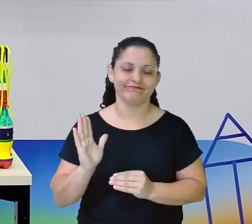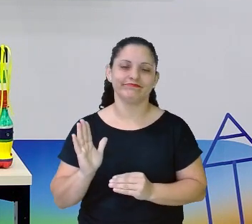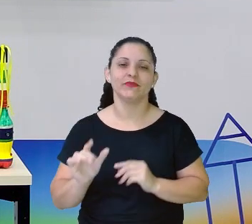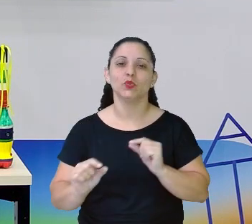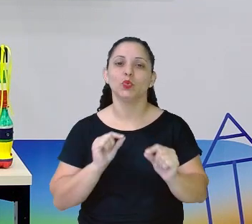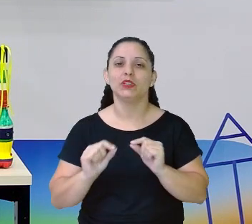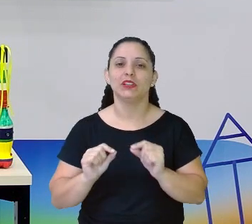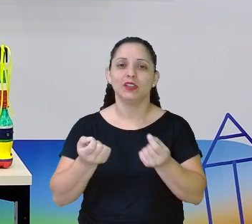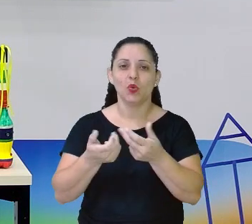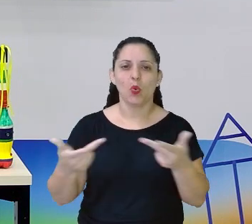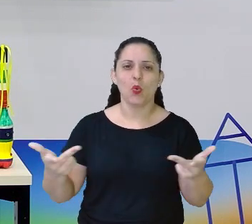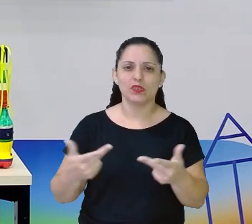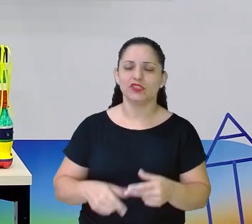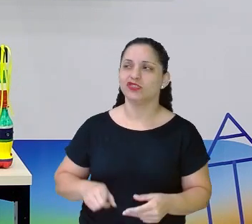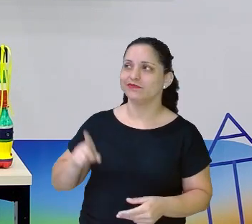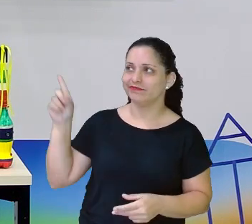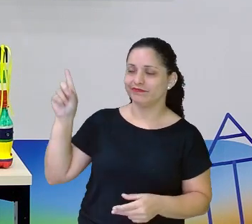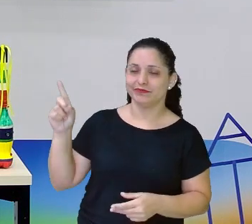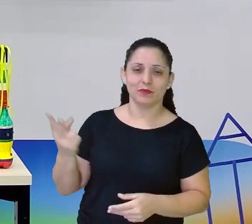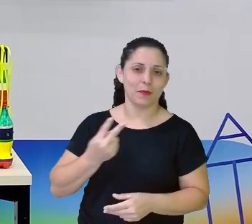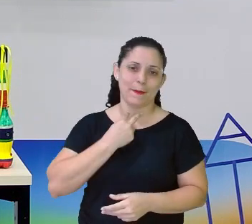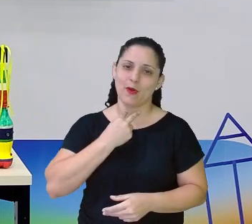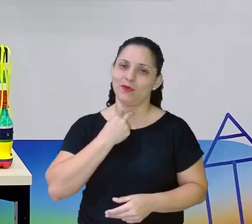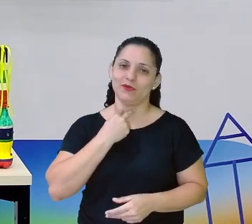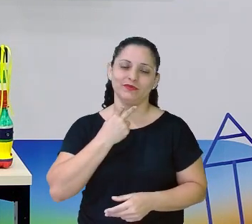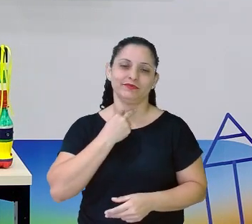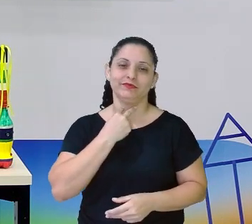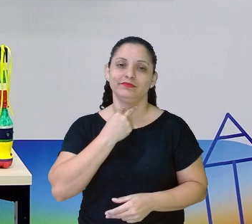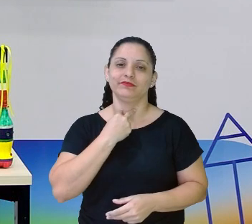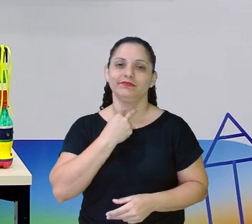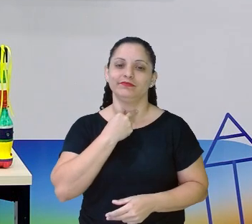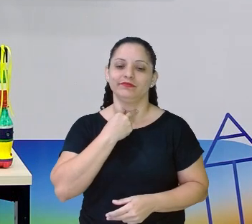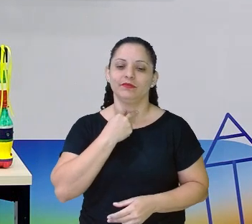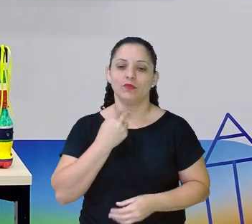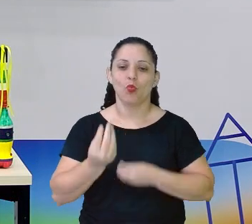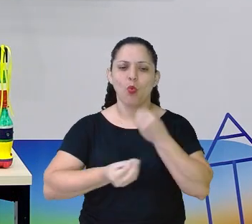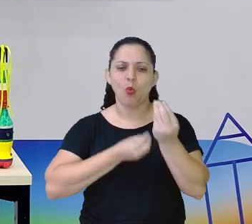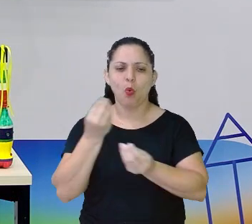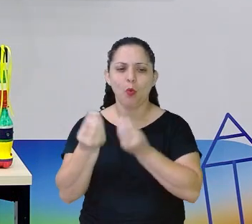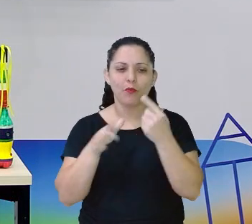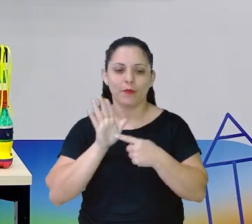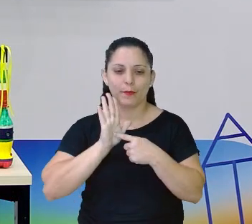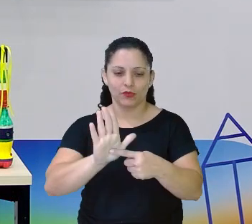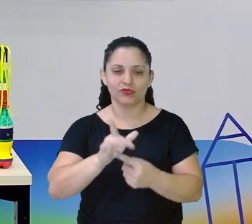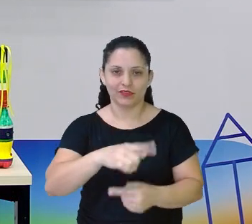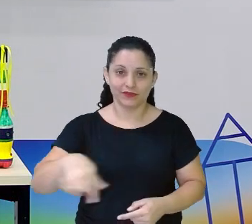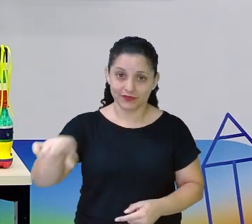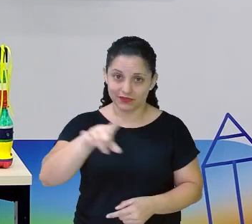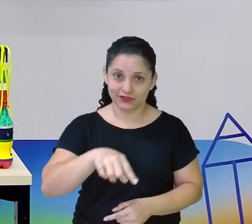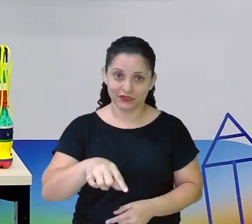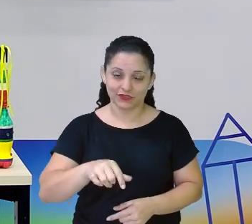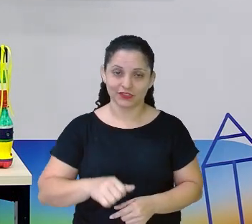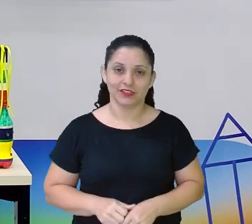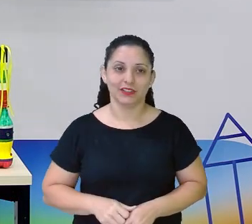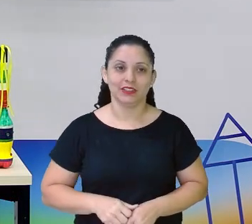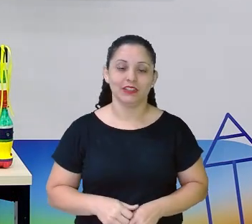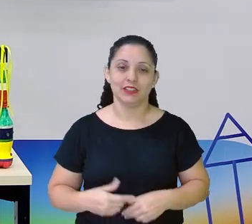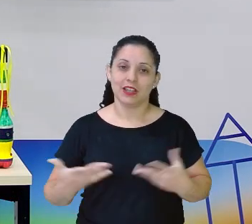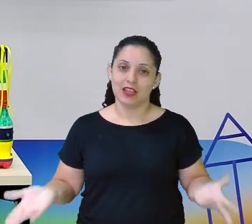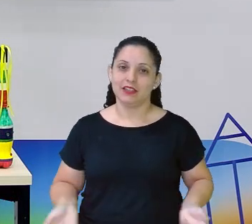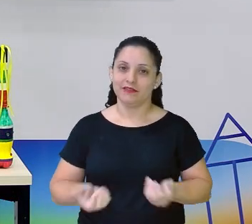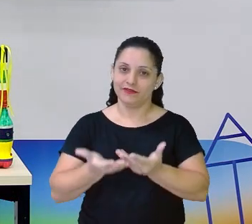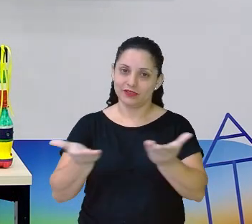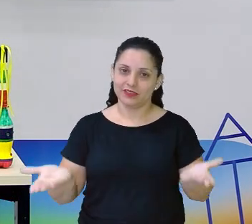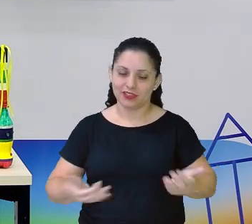não deveriam estar ali, daquela forma, da forma que eu vou mostrar para vocês. E aí vocês vão colocando no